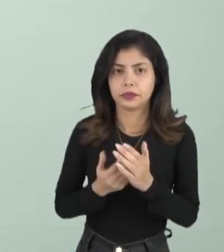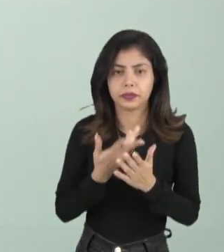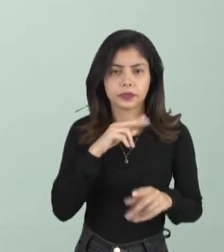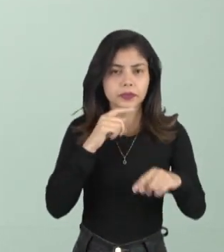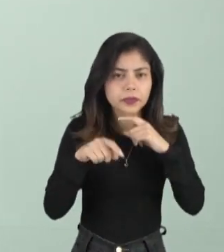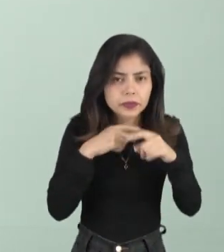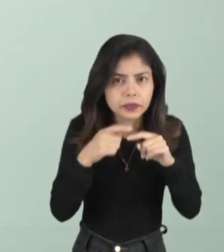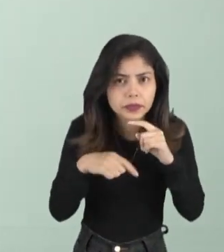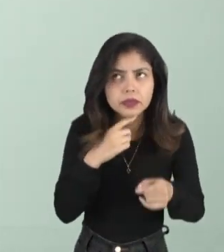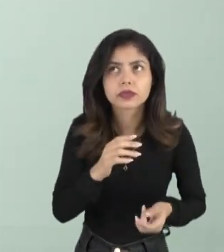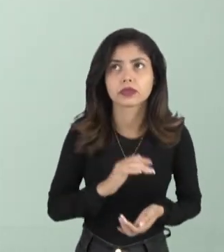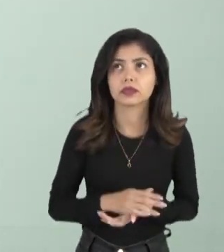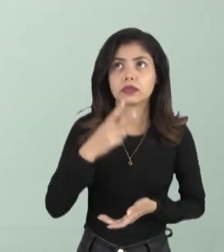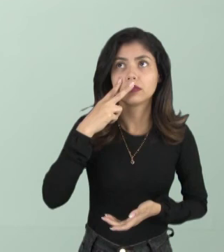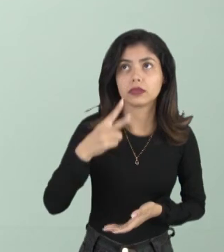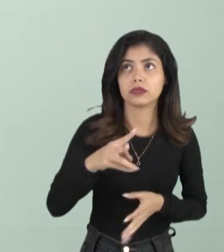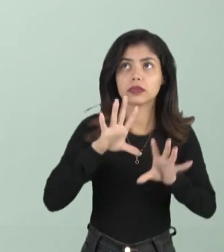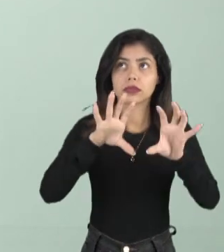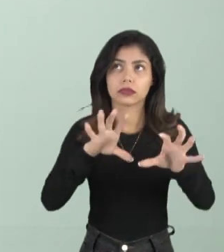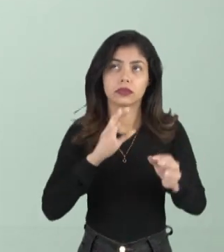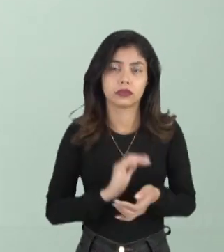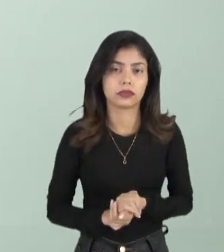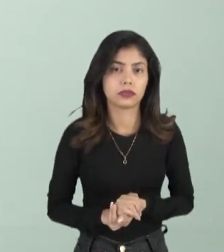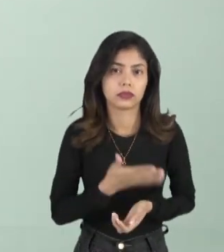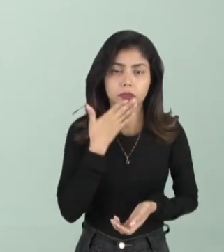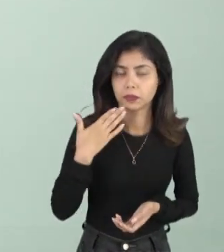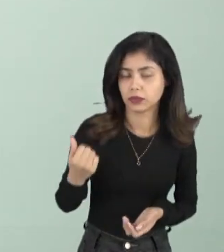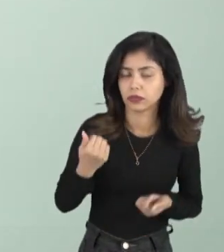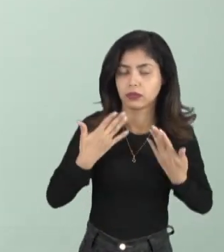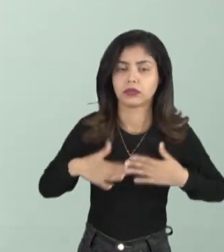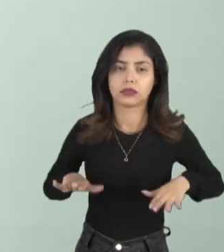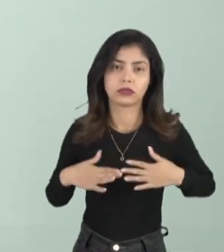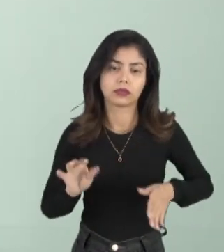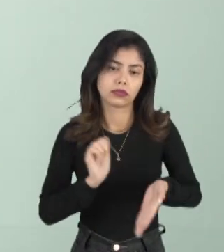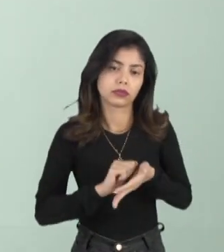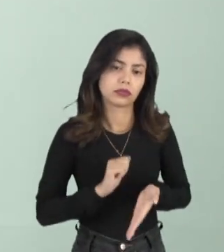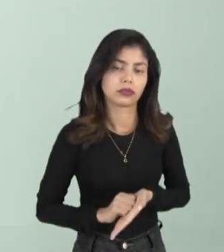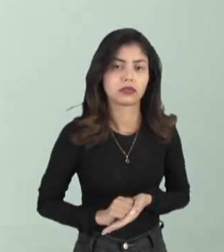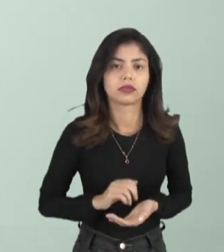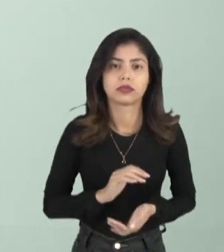suas dúvidas, né, vendo isso aí de uma forma melhor, mais calma, fazendo